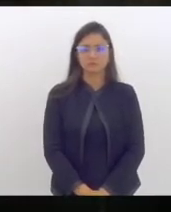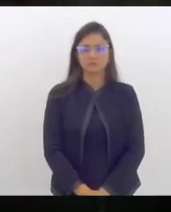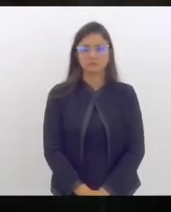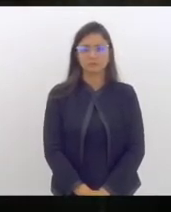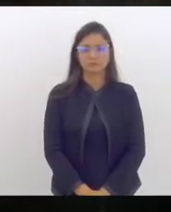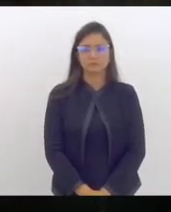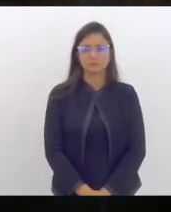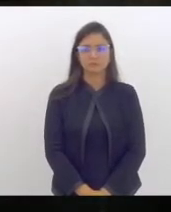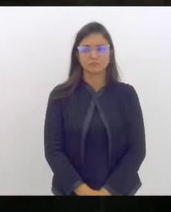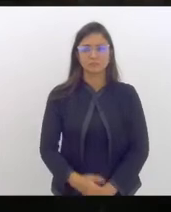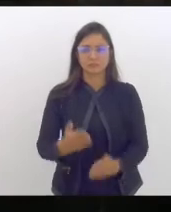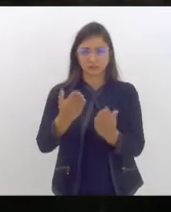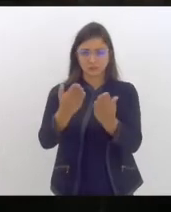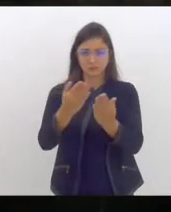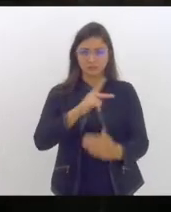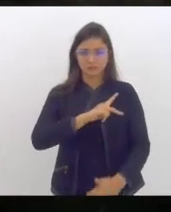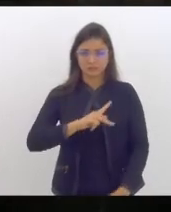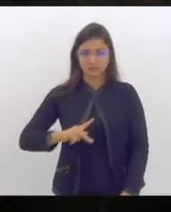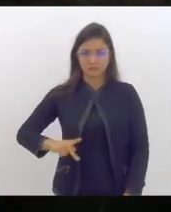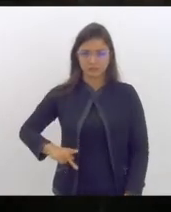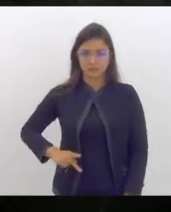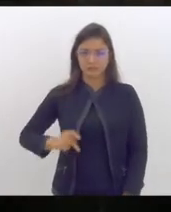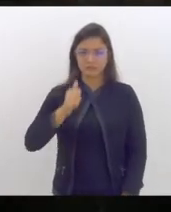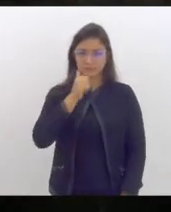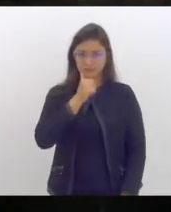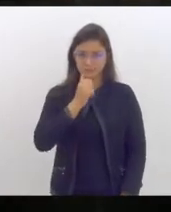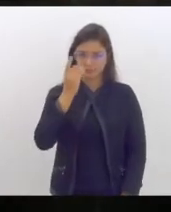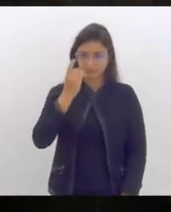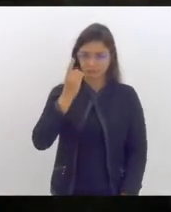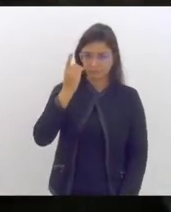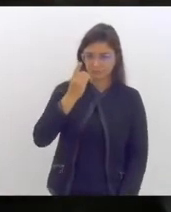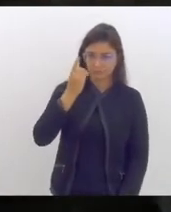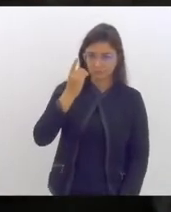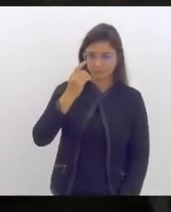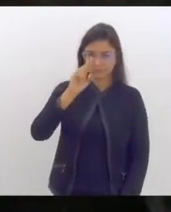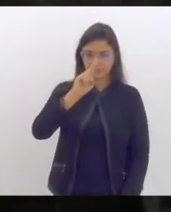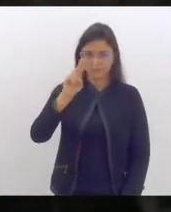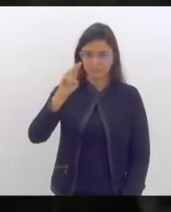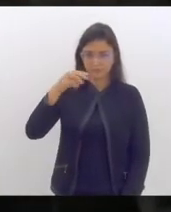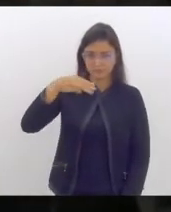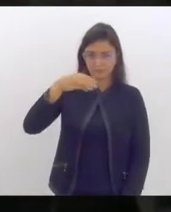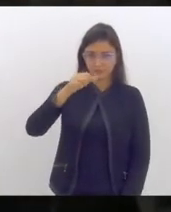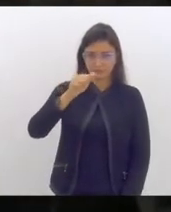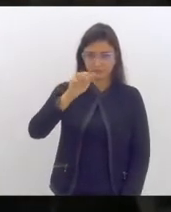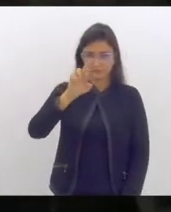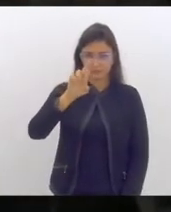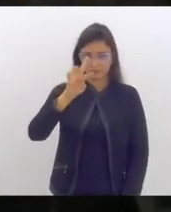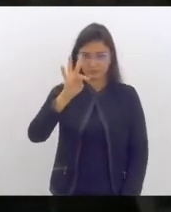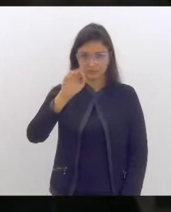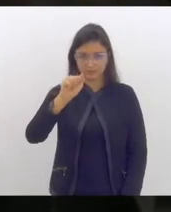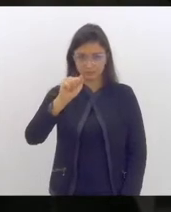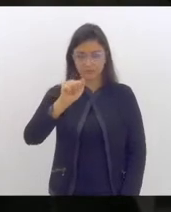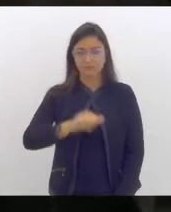Senhora presidente, deputada Marta Rocha,